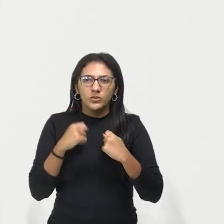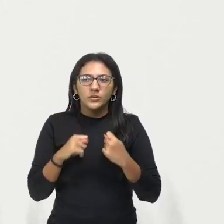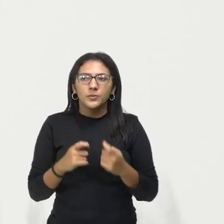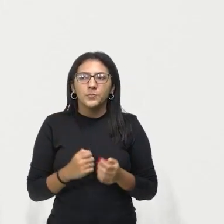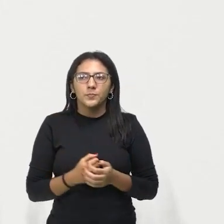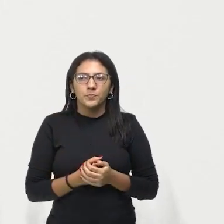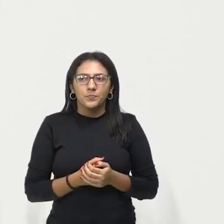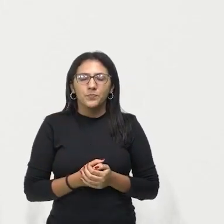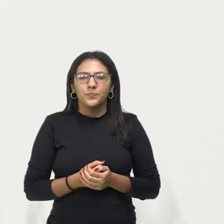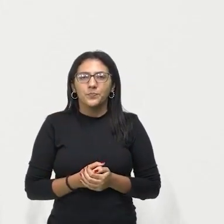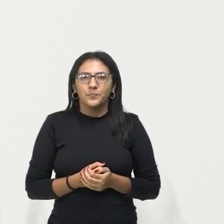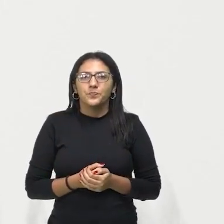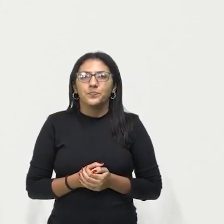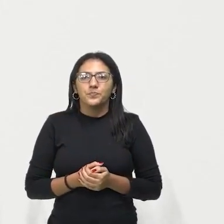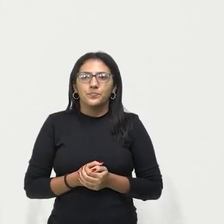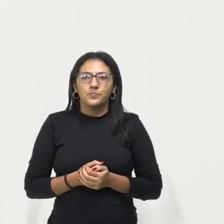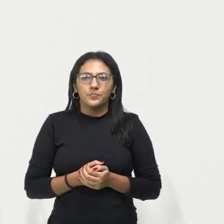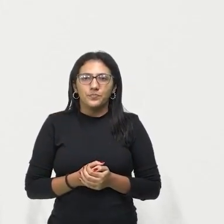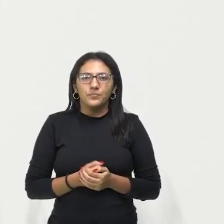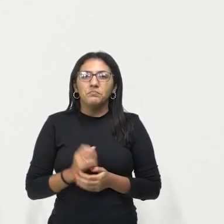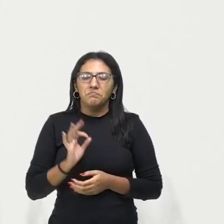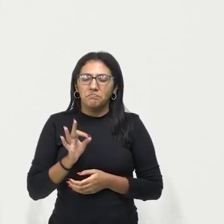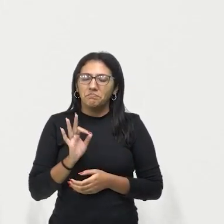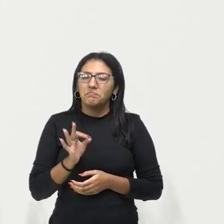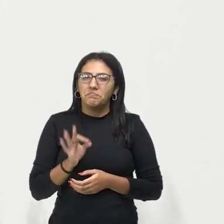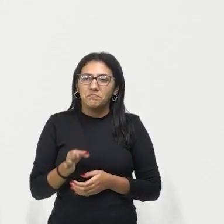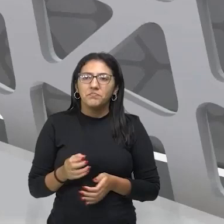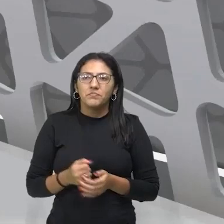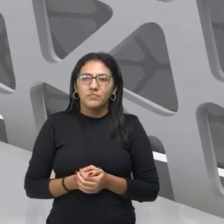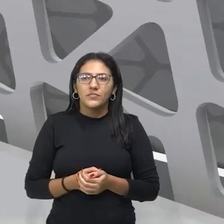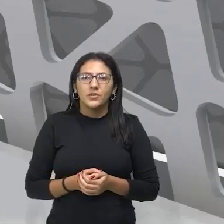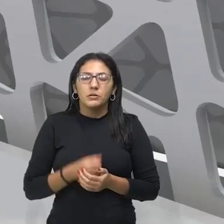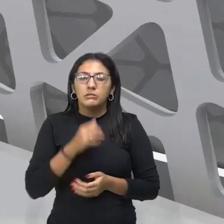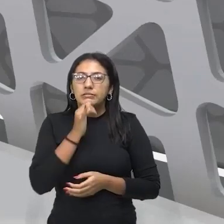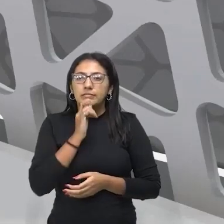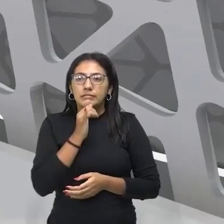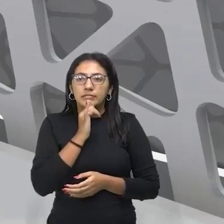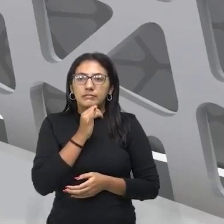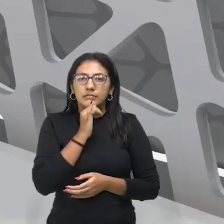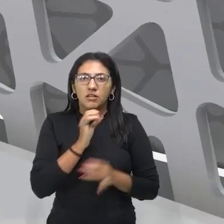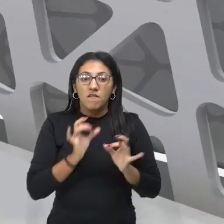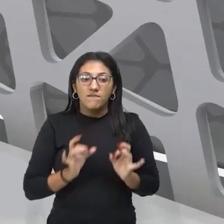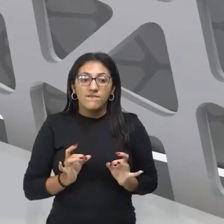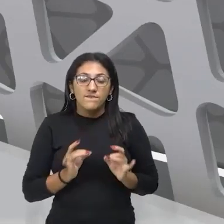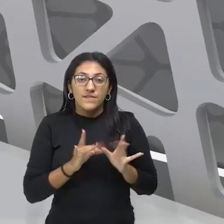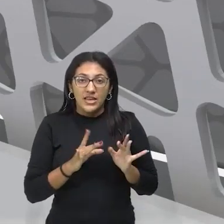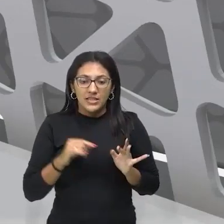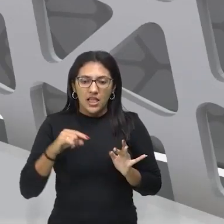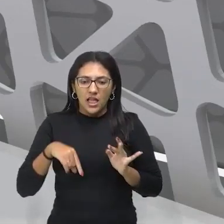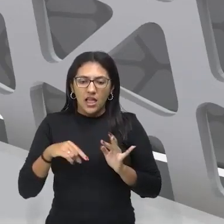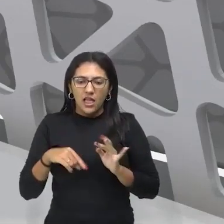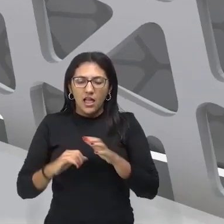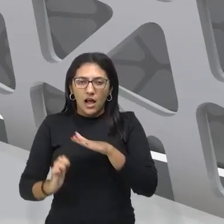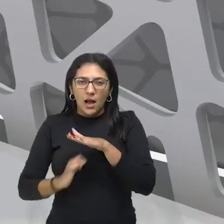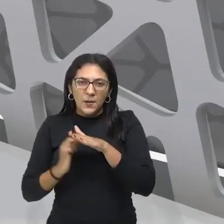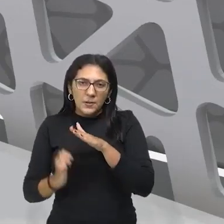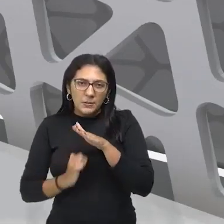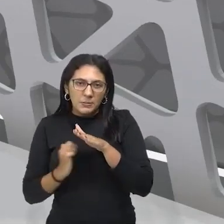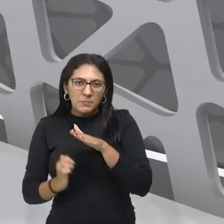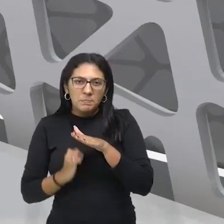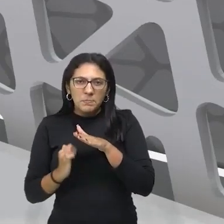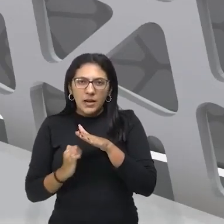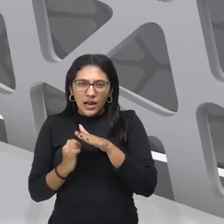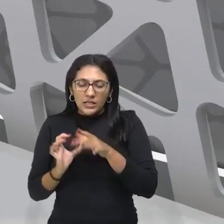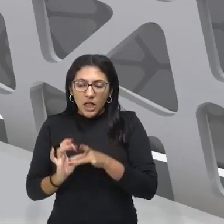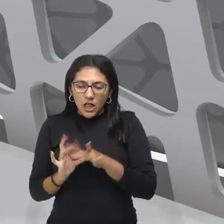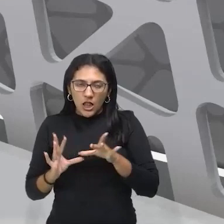economia. Nós temos uma outra forma a partir da privatização. É isso mesmo. Eu vou vender o que é